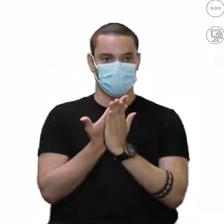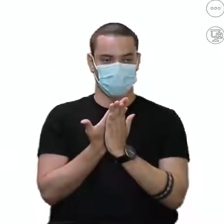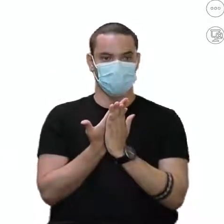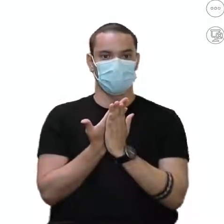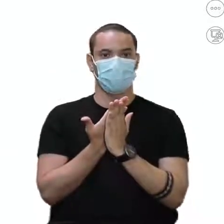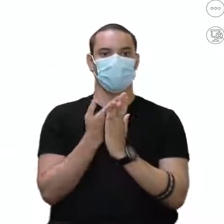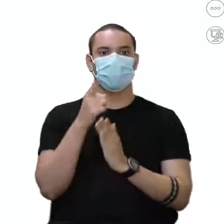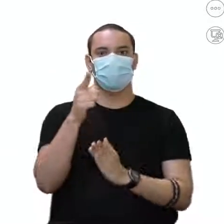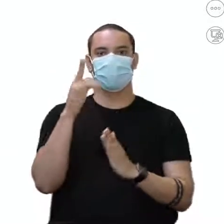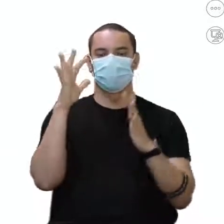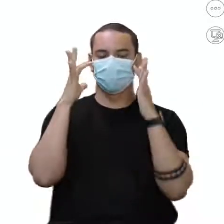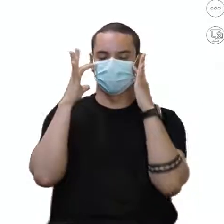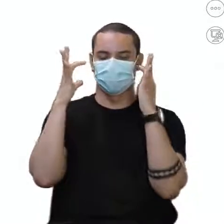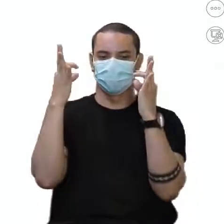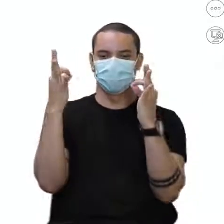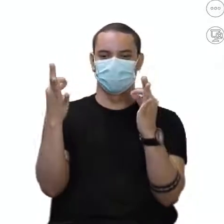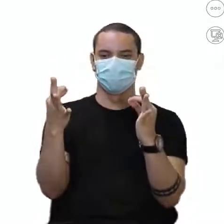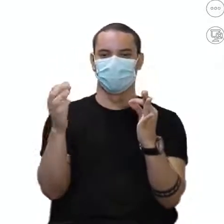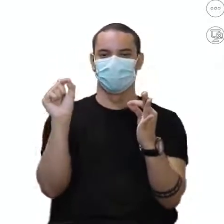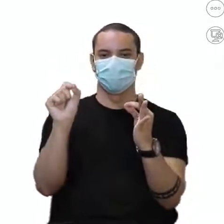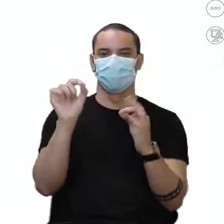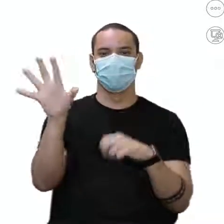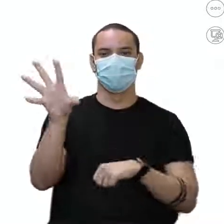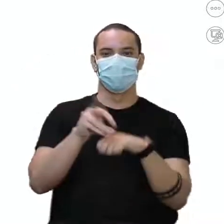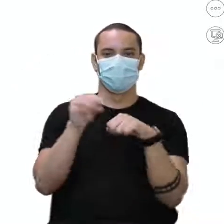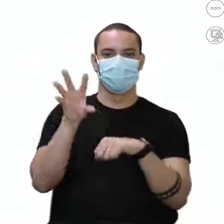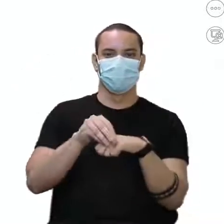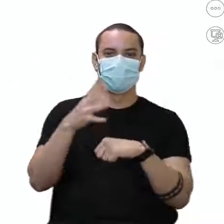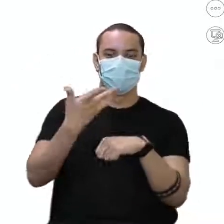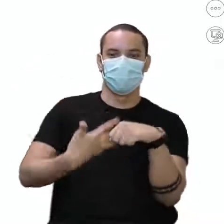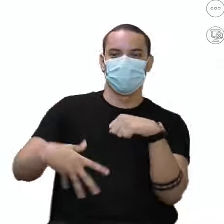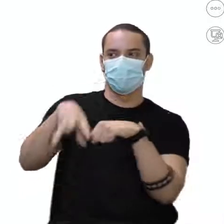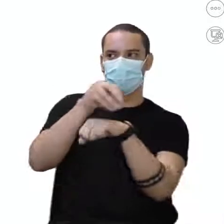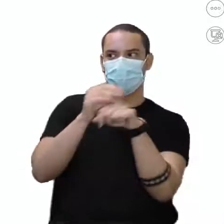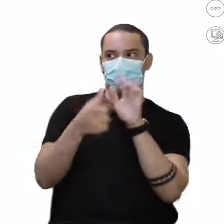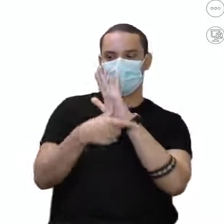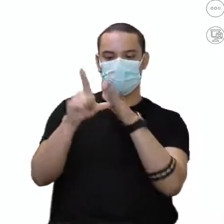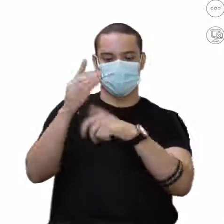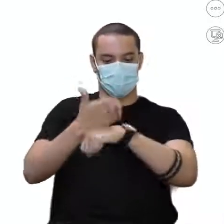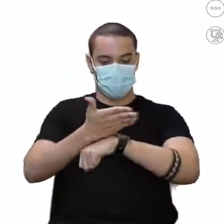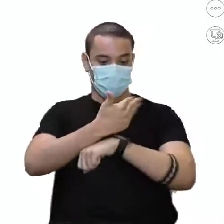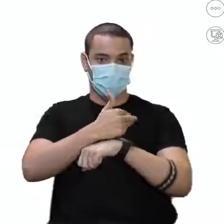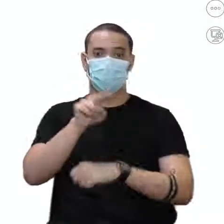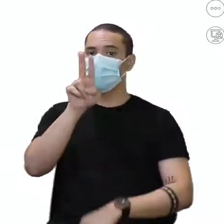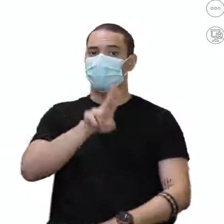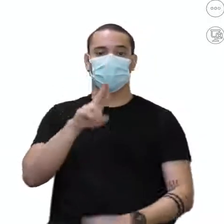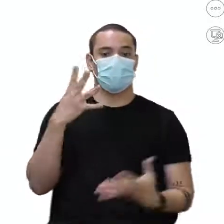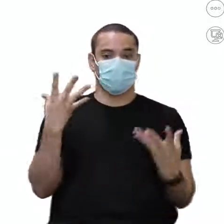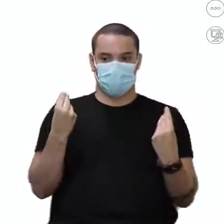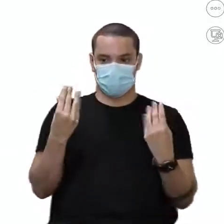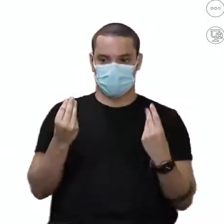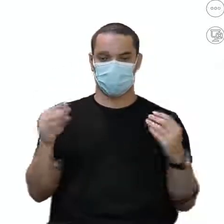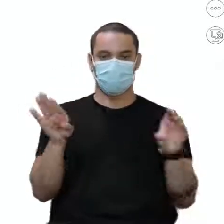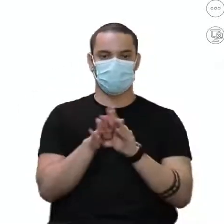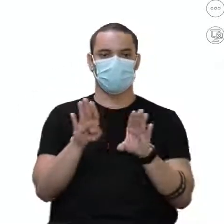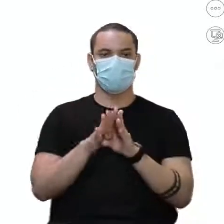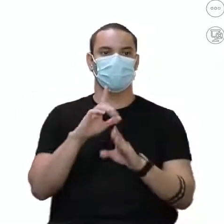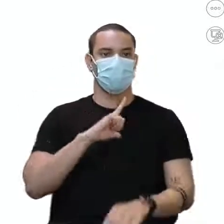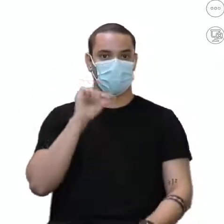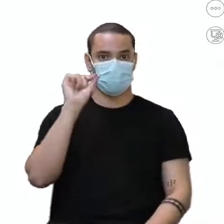você presta bastante atenção no seu conhecimento prévio, que é muito usado na sua prediction. Quando você já